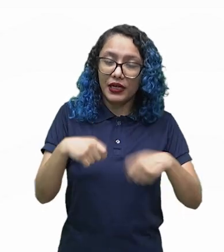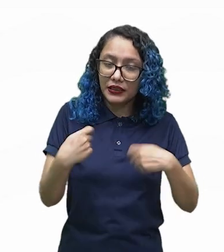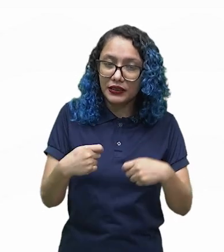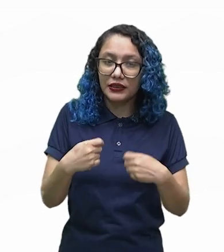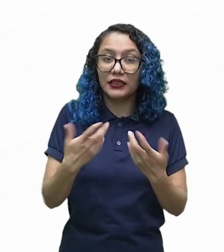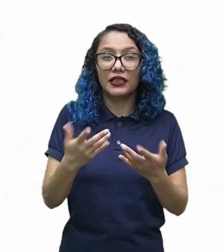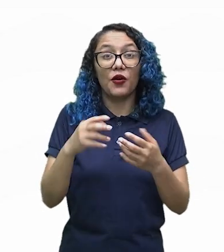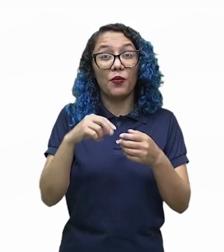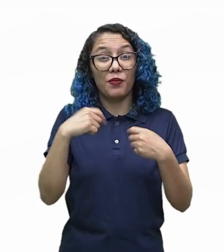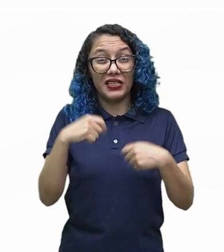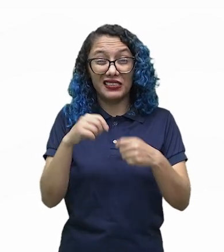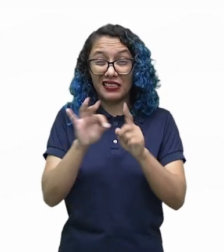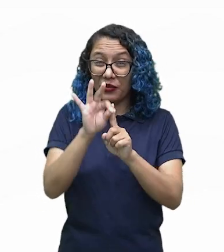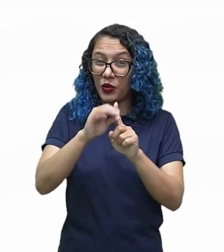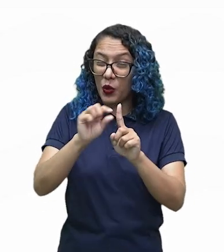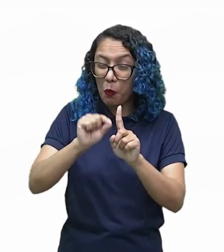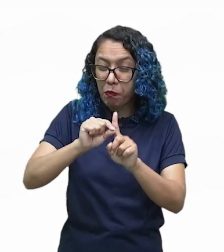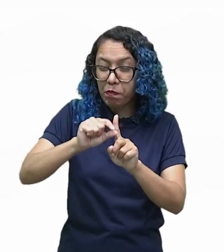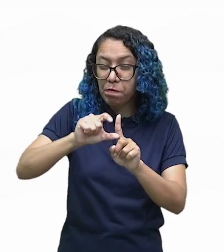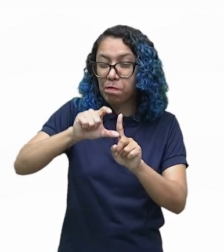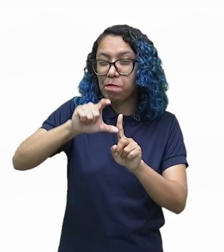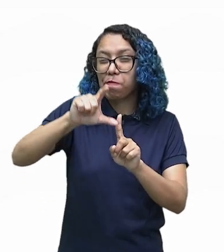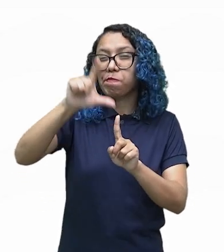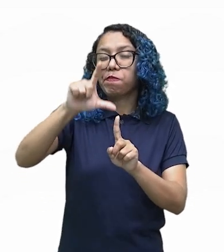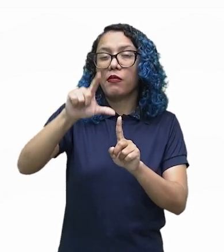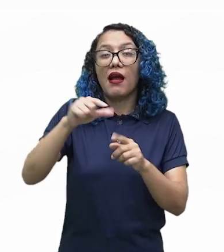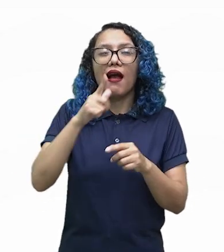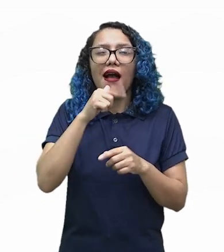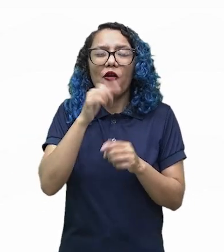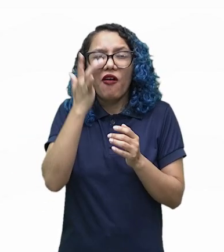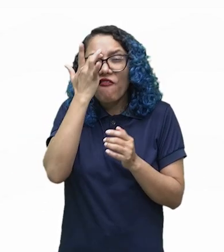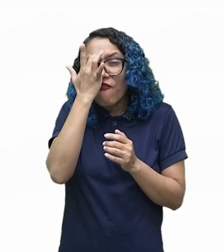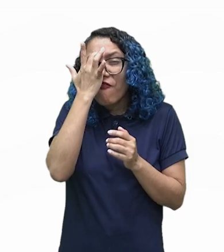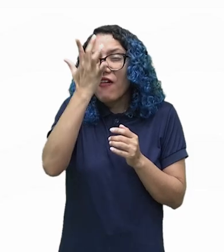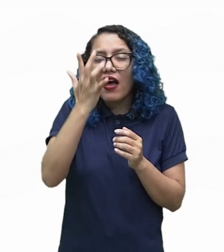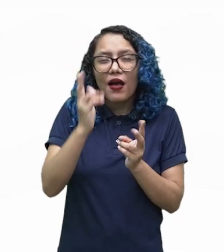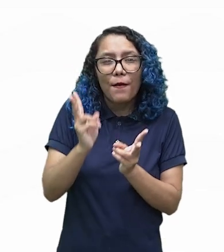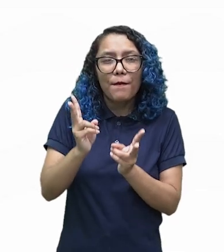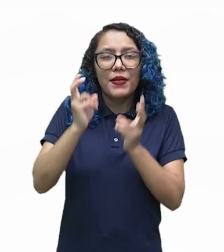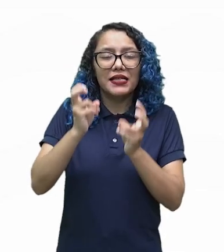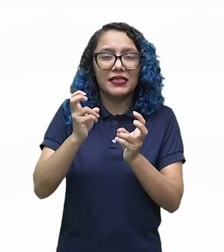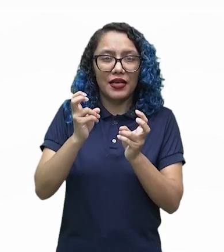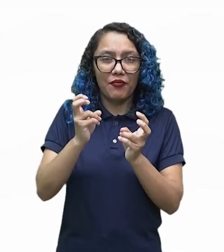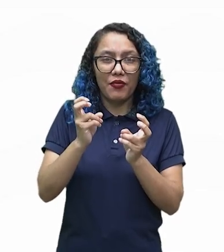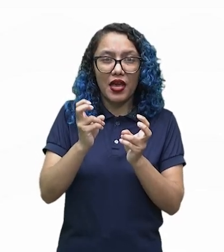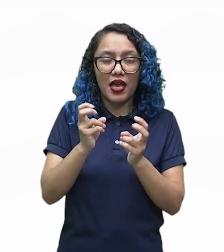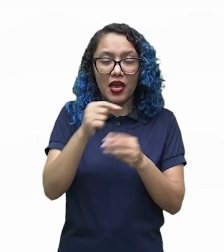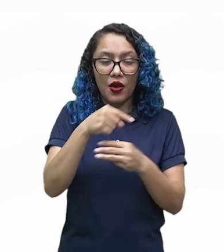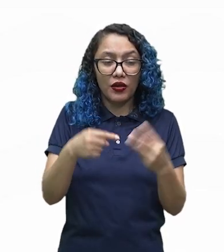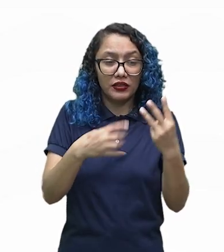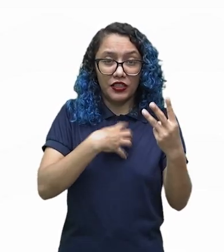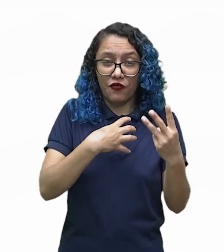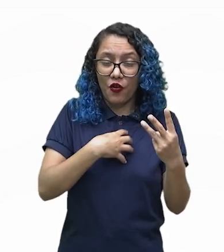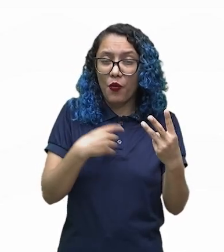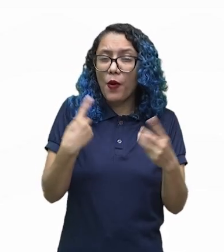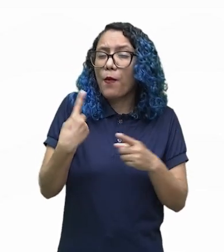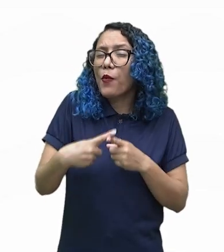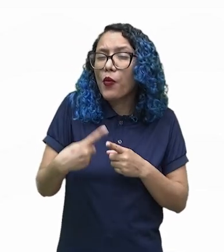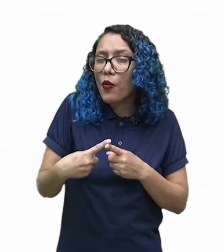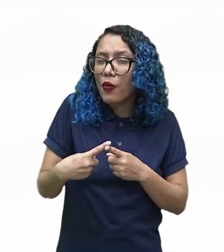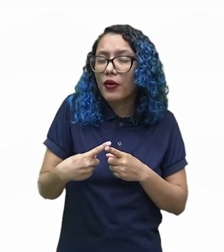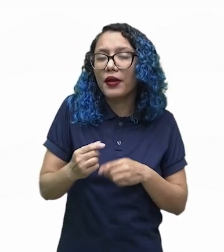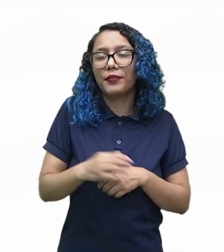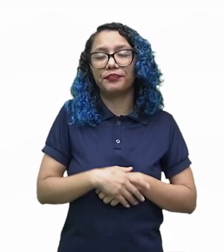de números muito altos, né? A água é mais fácil a gente observá-la nos 3 estados físicos da